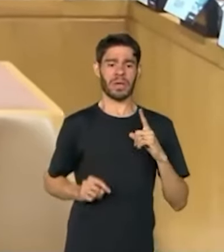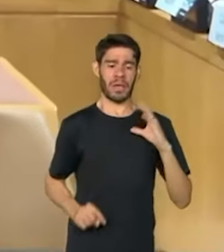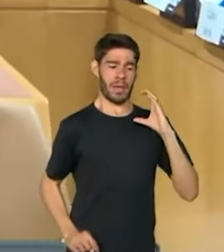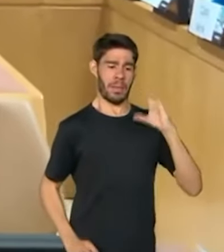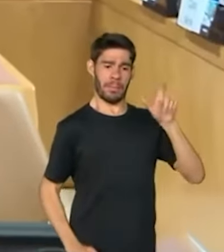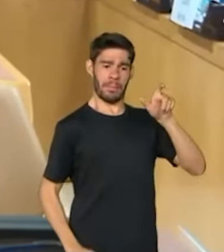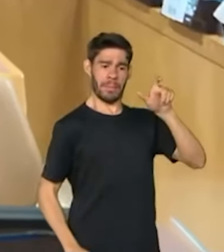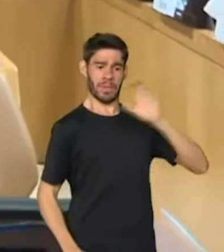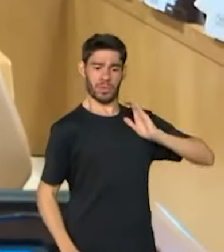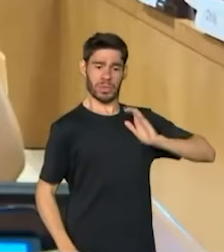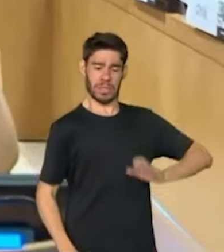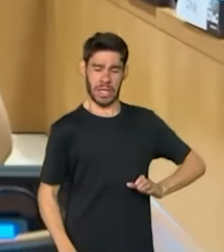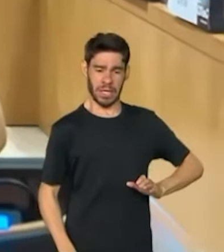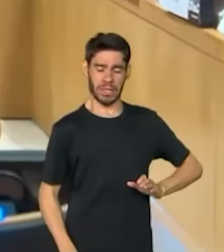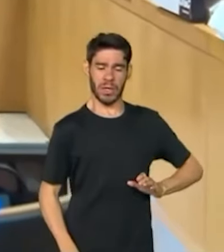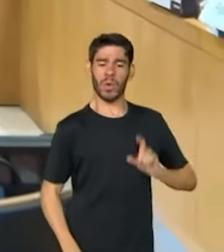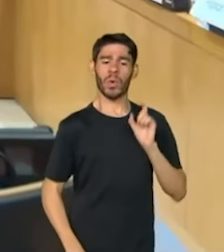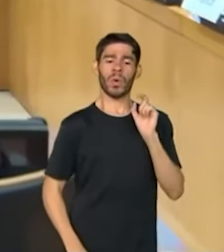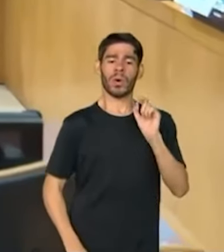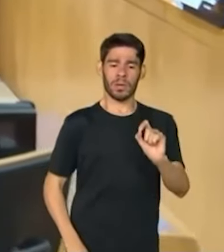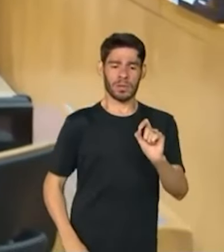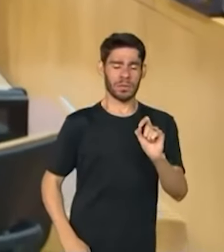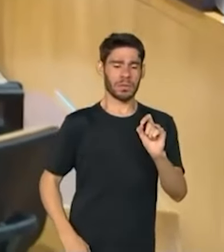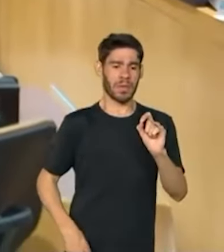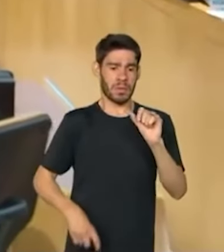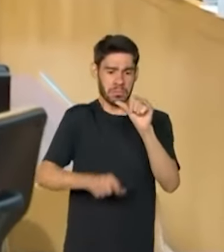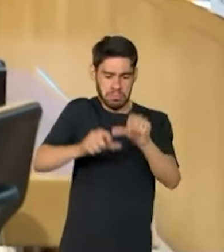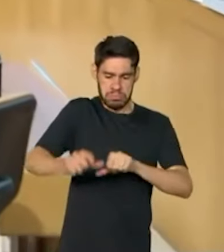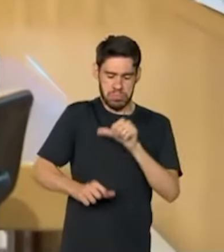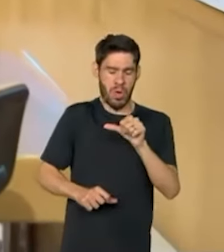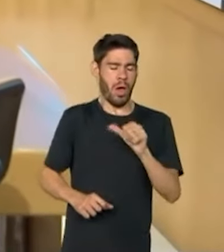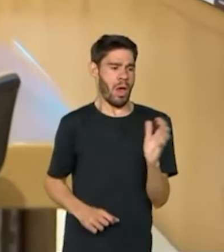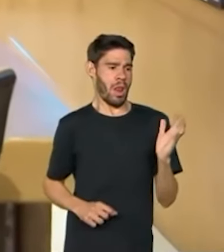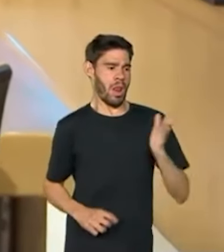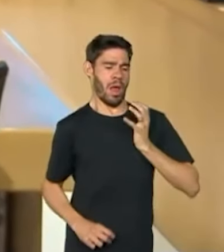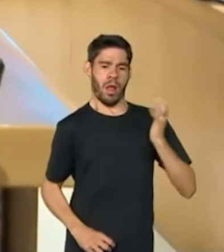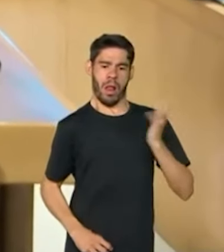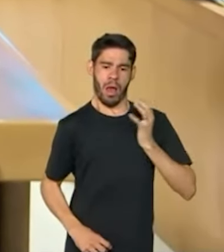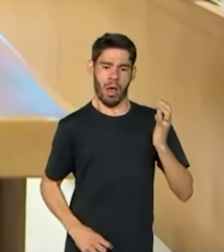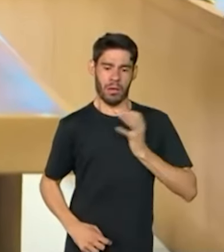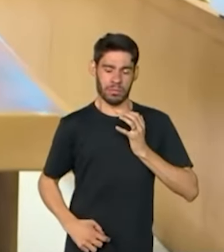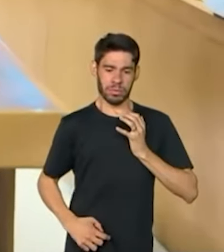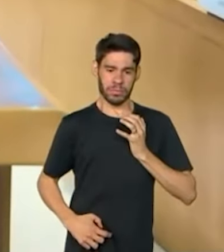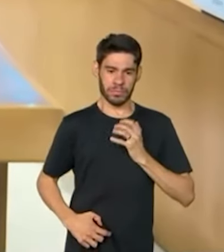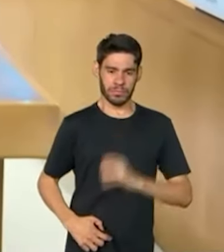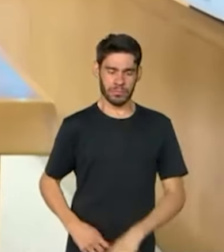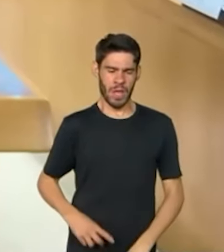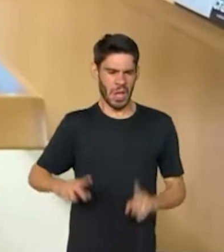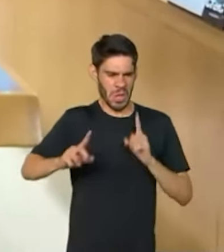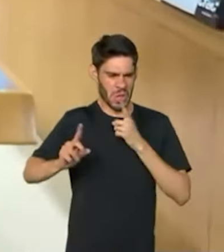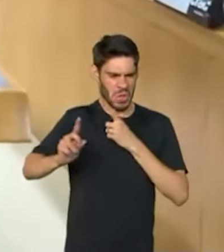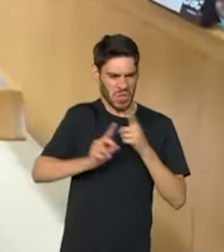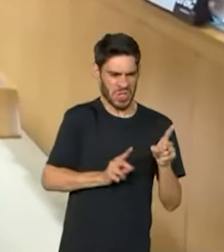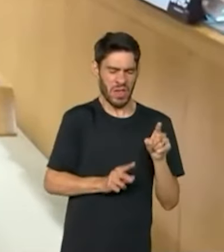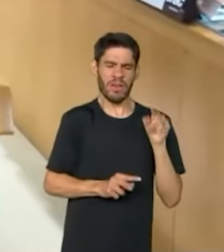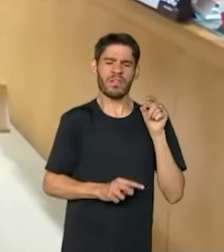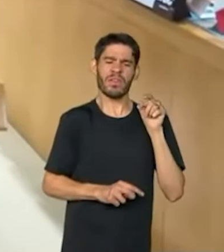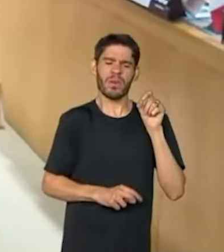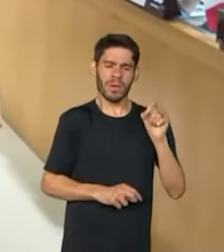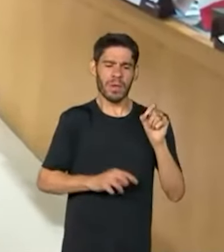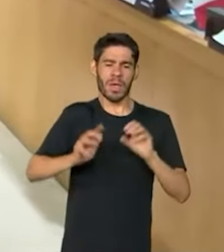cidadão, sabe, um cidadão que se transformou no mais rico do mundo, que ousa desafiar